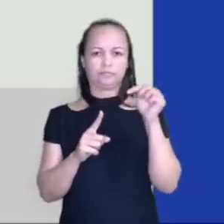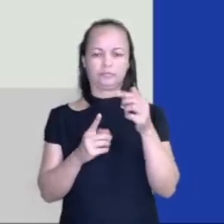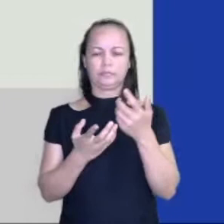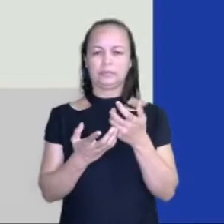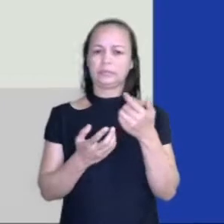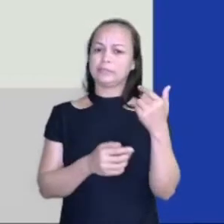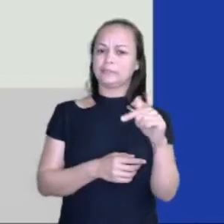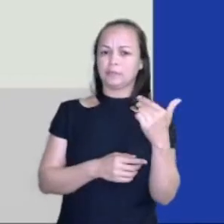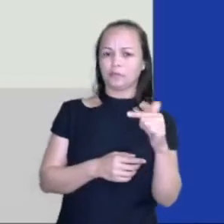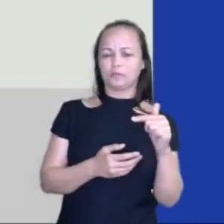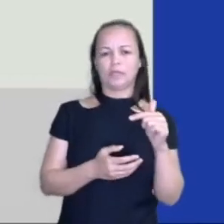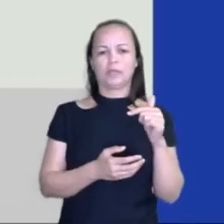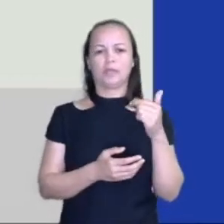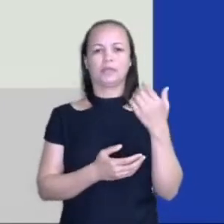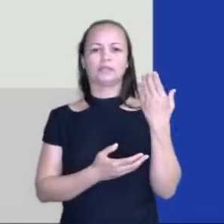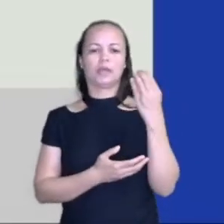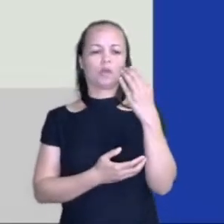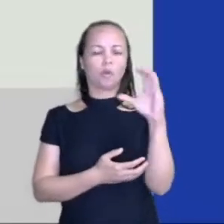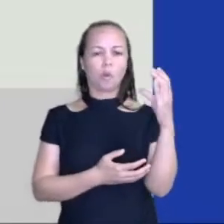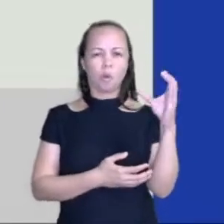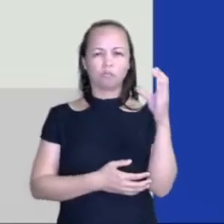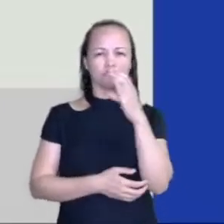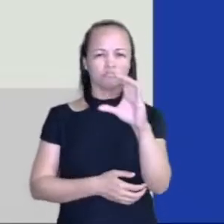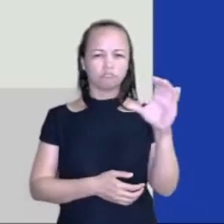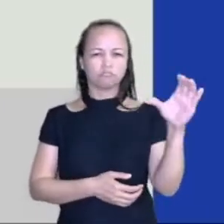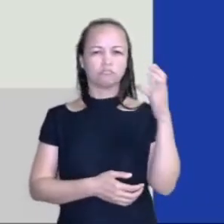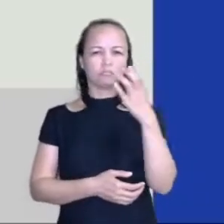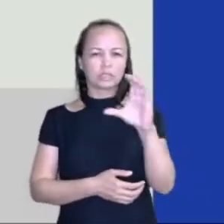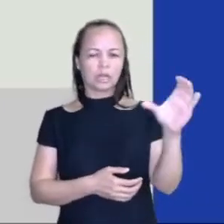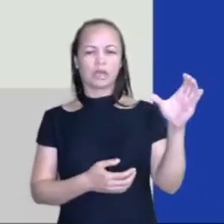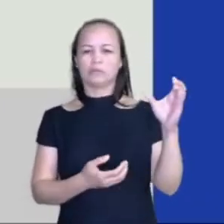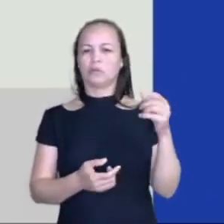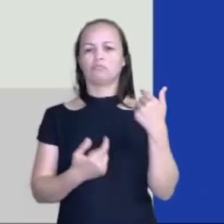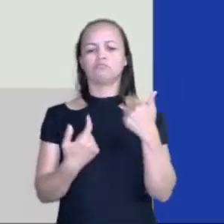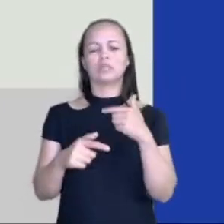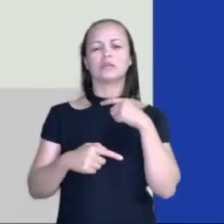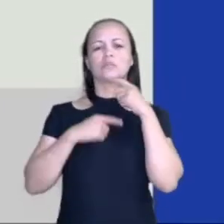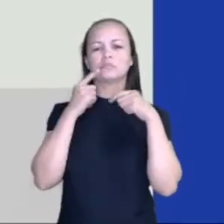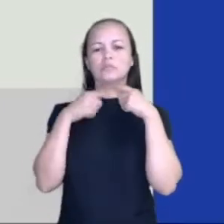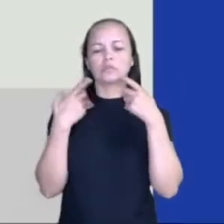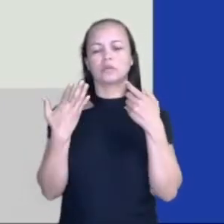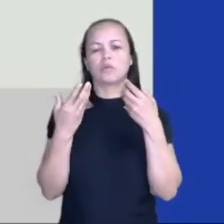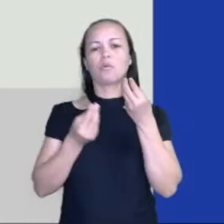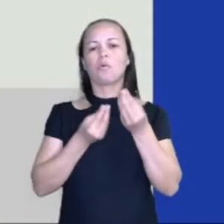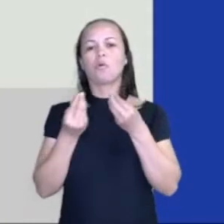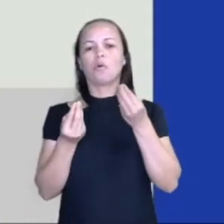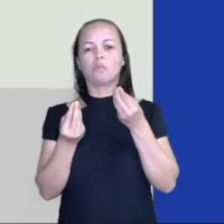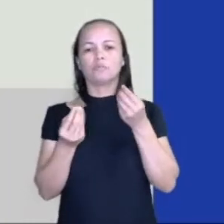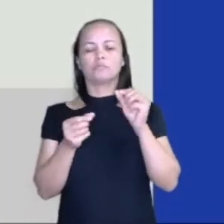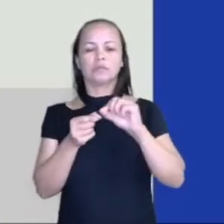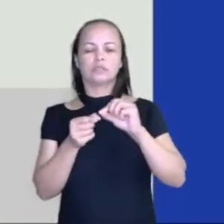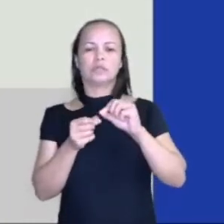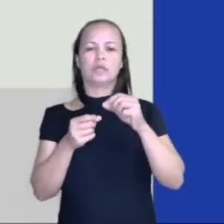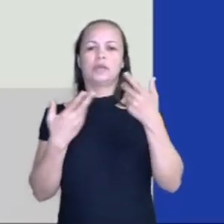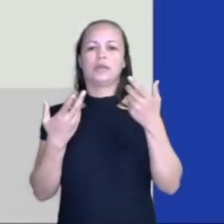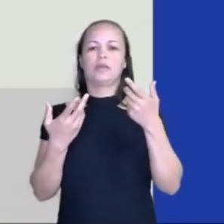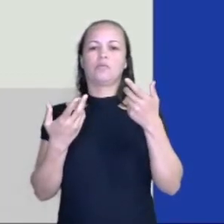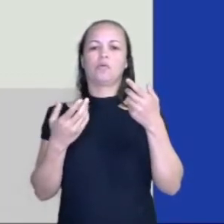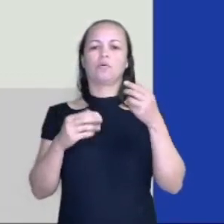elétrica não seria possível por exemplo a gente fazer funcionar qualquer aparelho eletroeletrônico